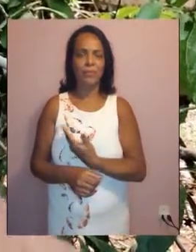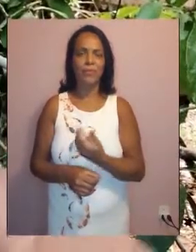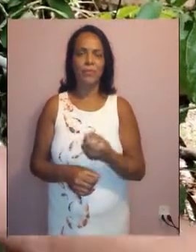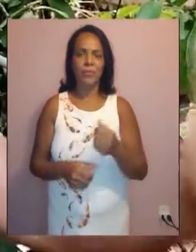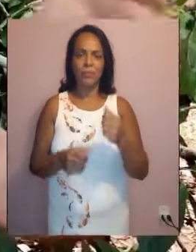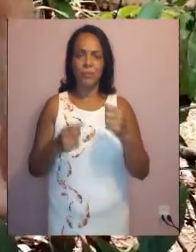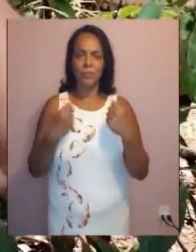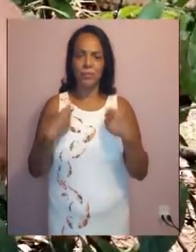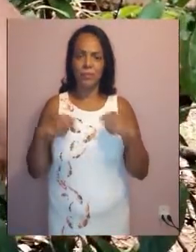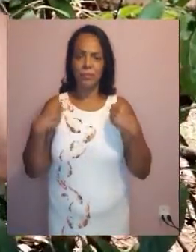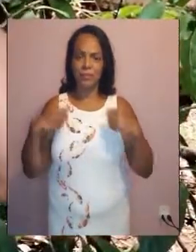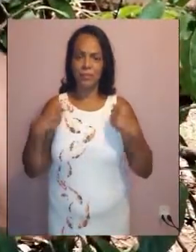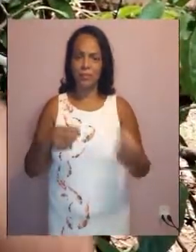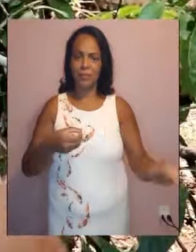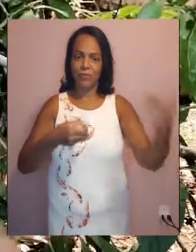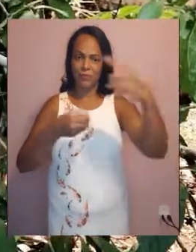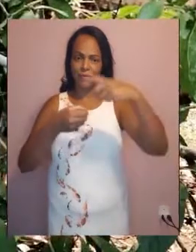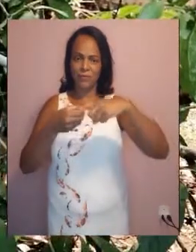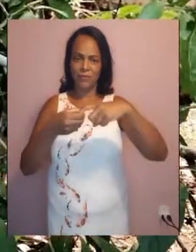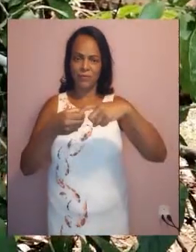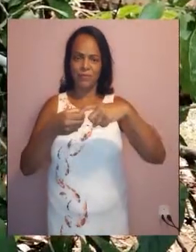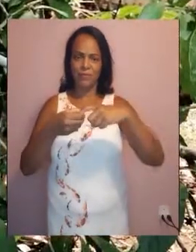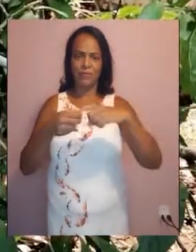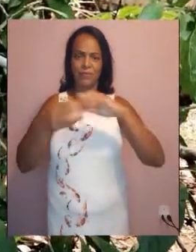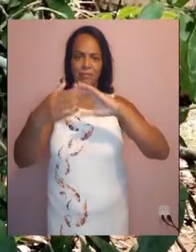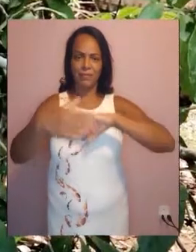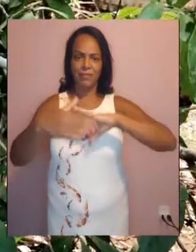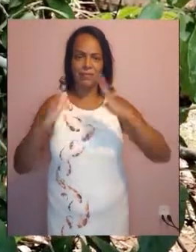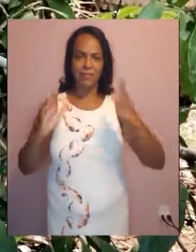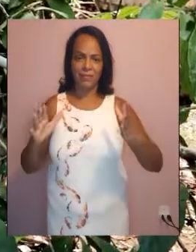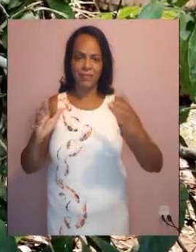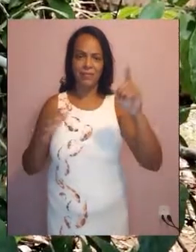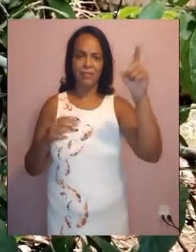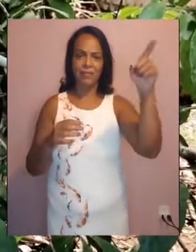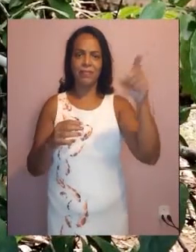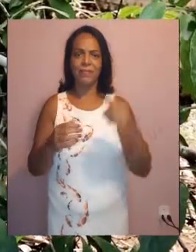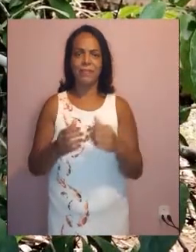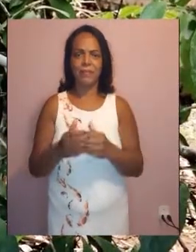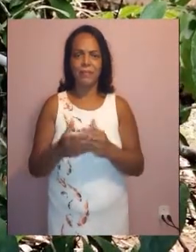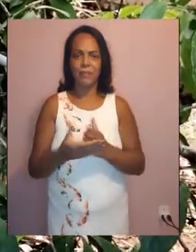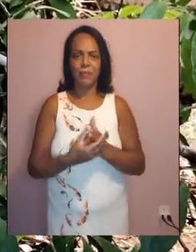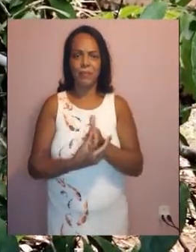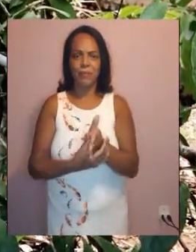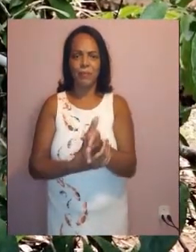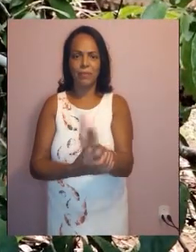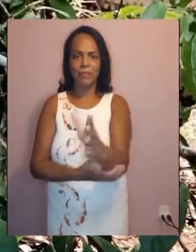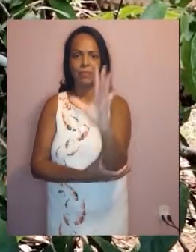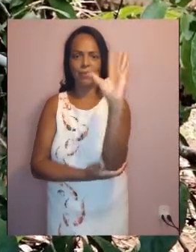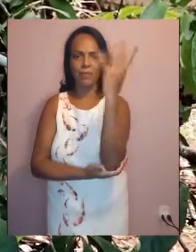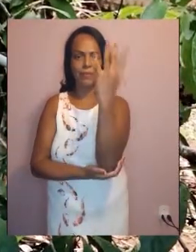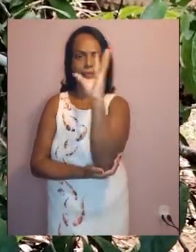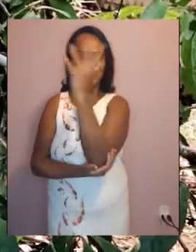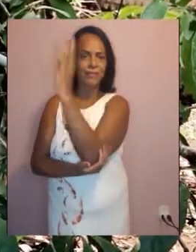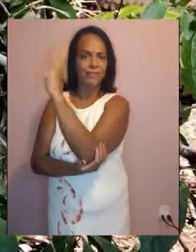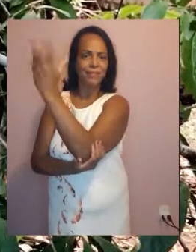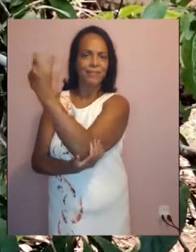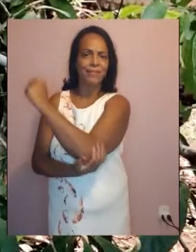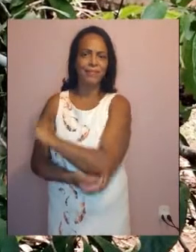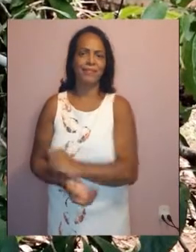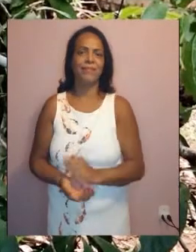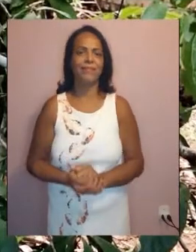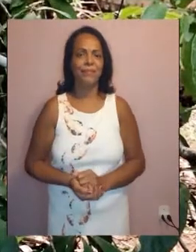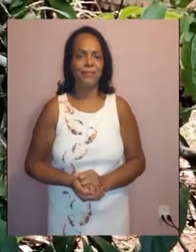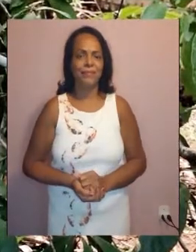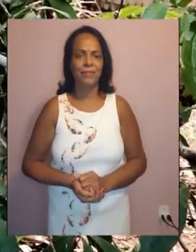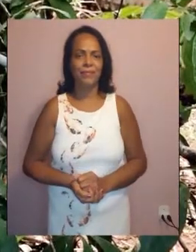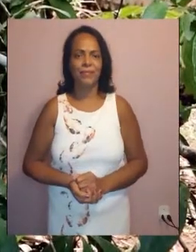noite já eles voltaram, né, já voltaram por dentro da mata, né.